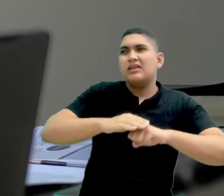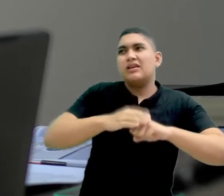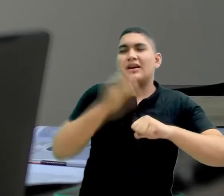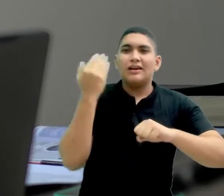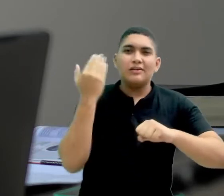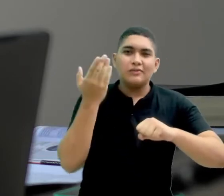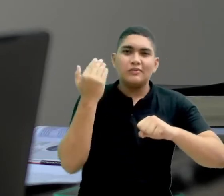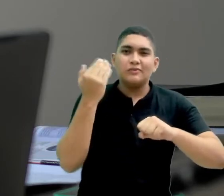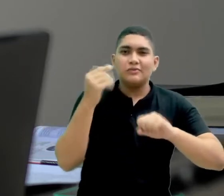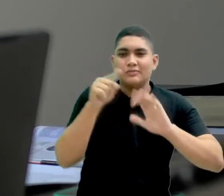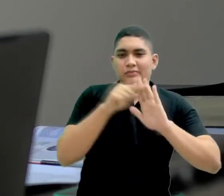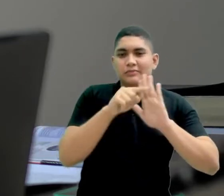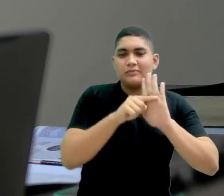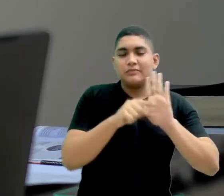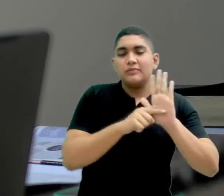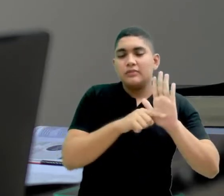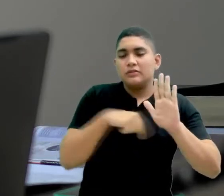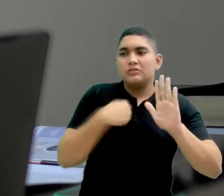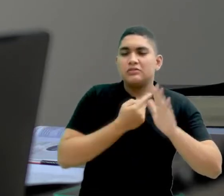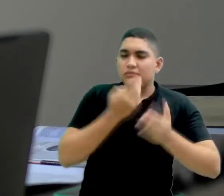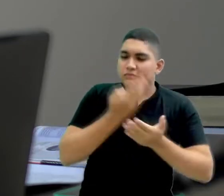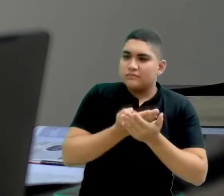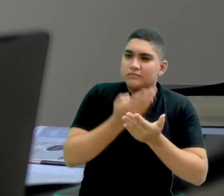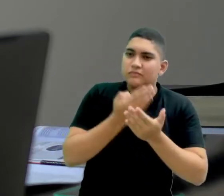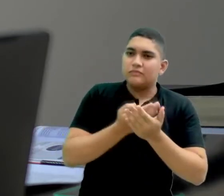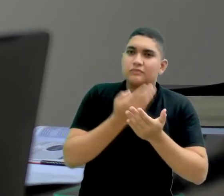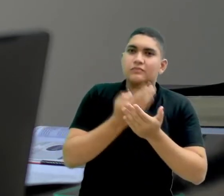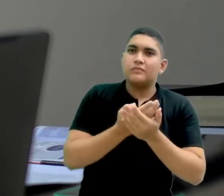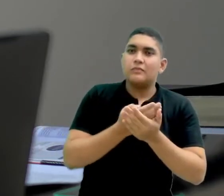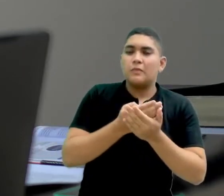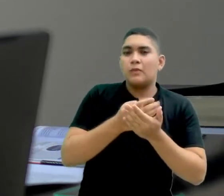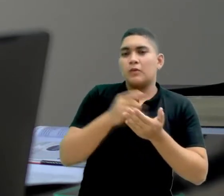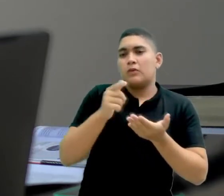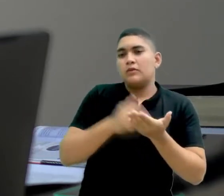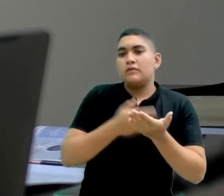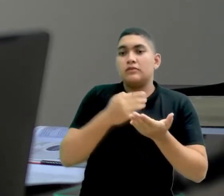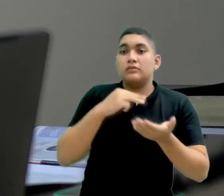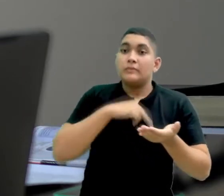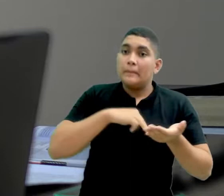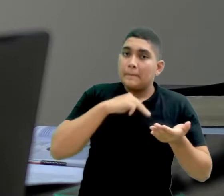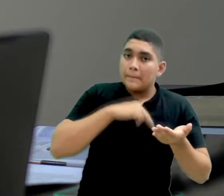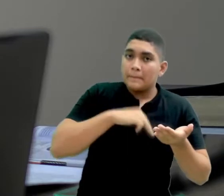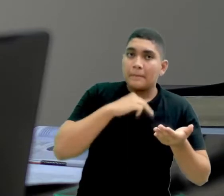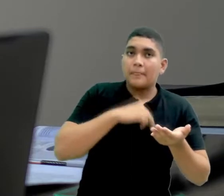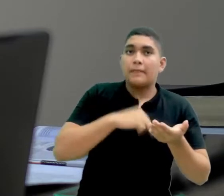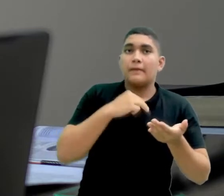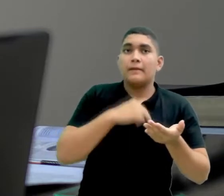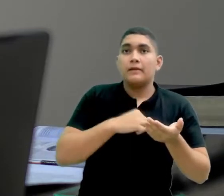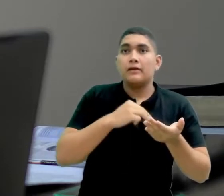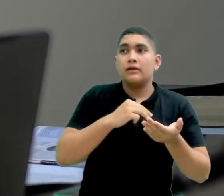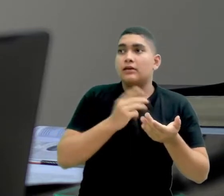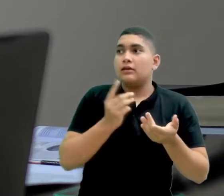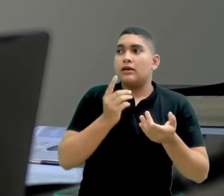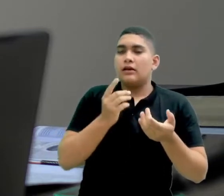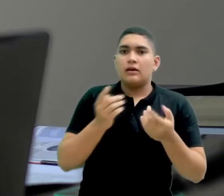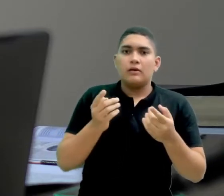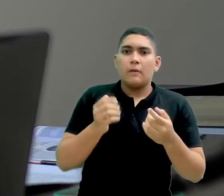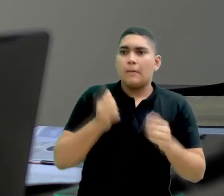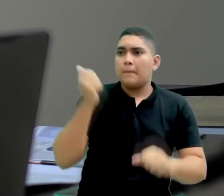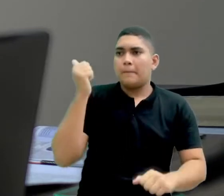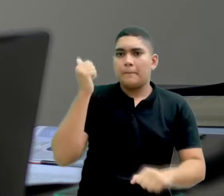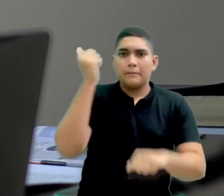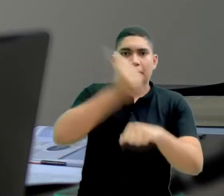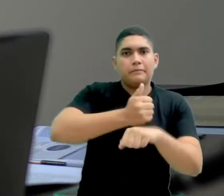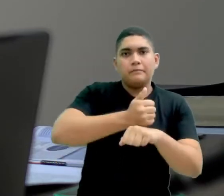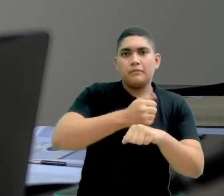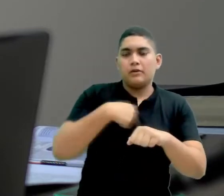Mateus capítulo 5, versículos 17 até o 20, que é chave, né, para o nosso